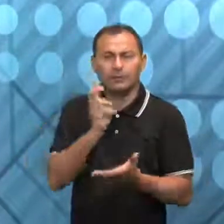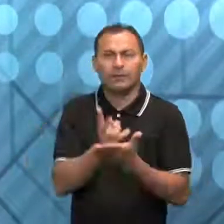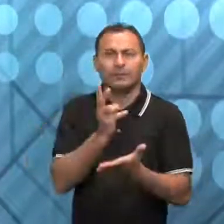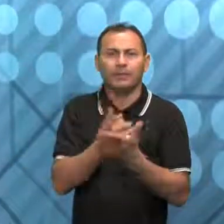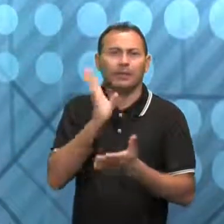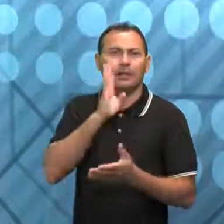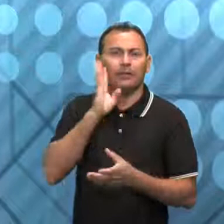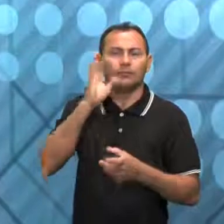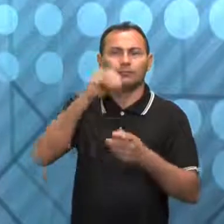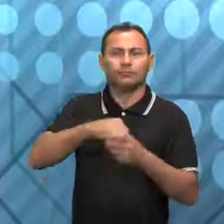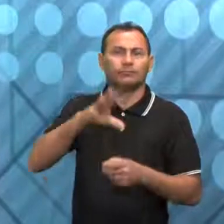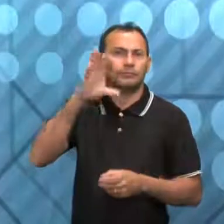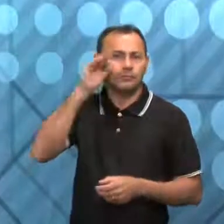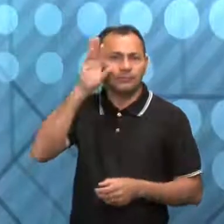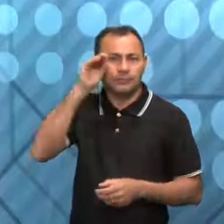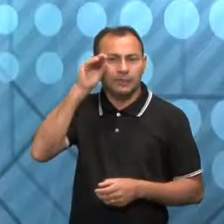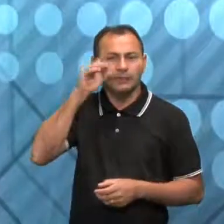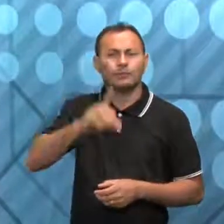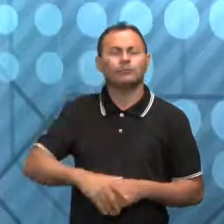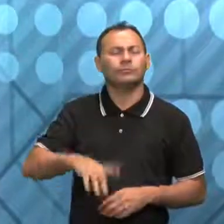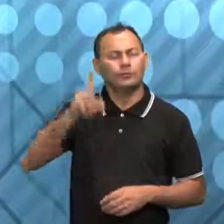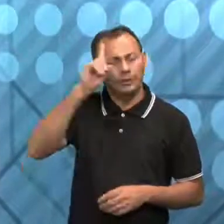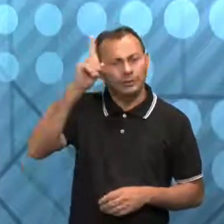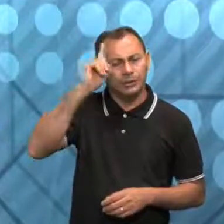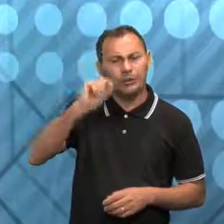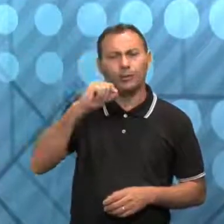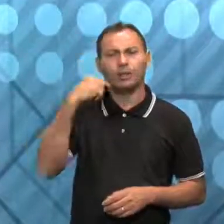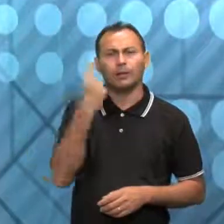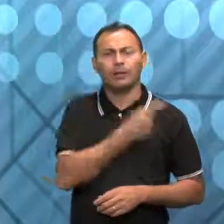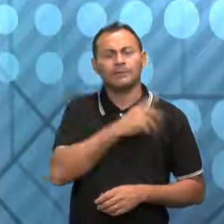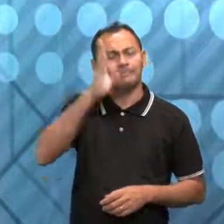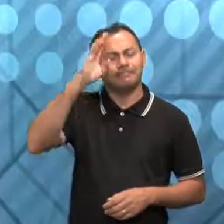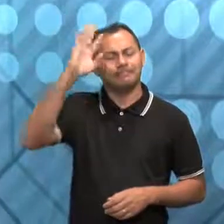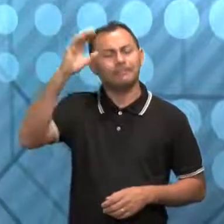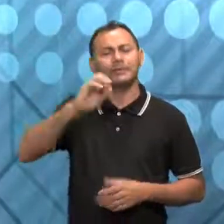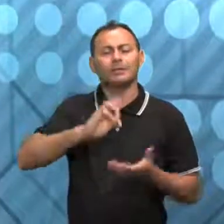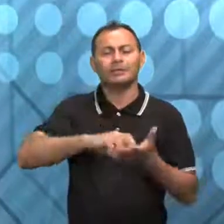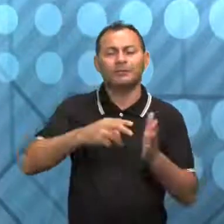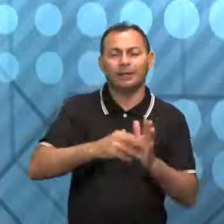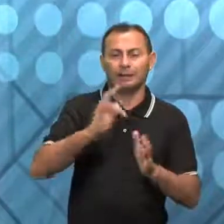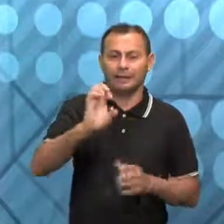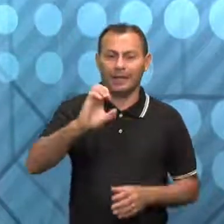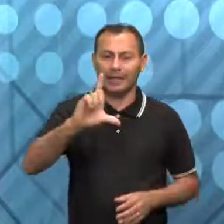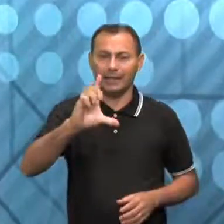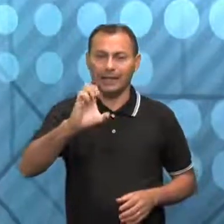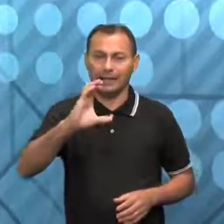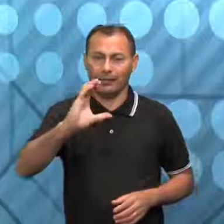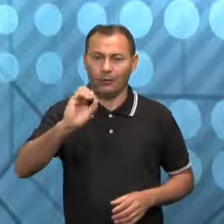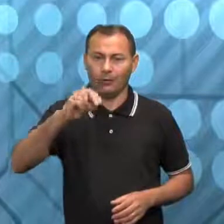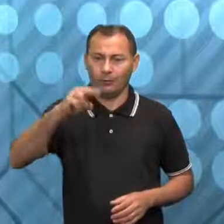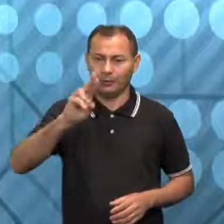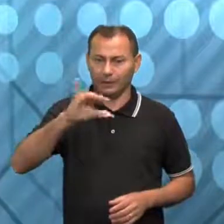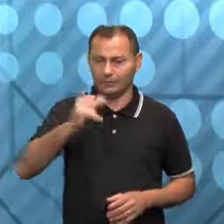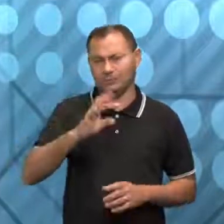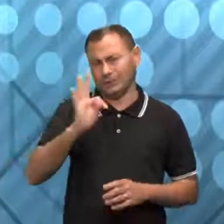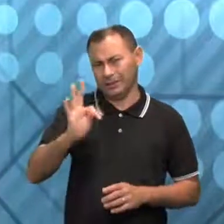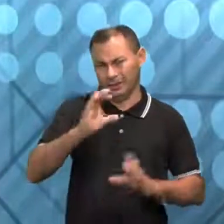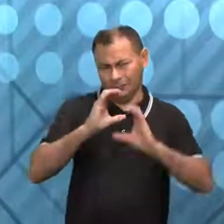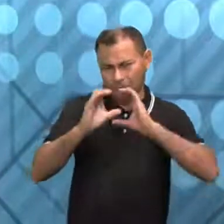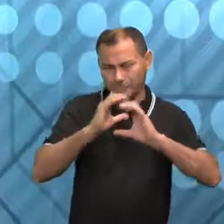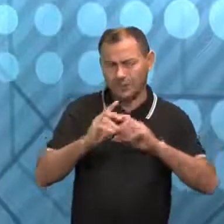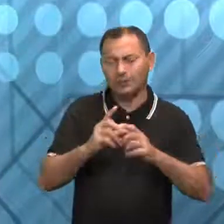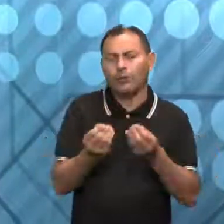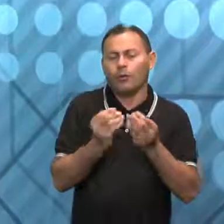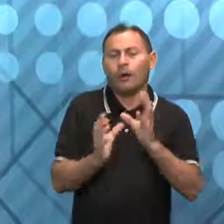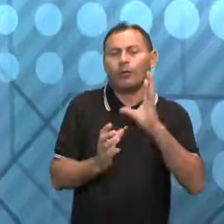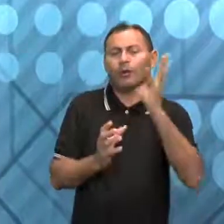a gente colocar curiosidade sobre o dia a dia, sobre o que a gente imagina que é uma telecomunicação, sobre como a gente acha que uma telecomunicação funciona, e